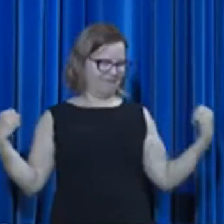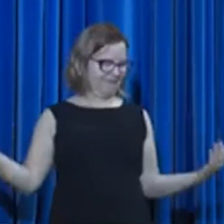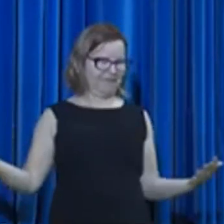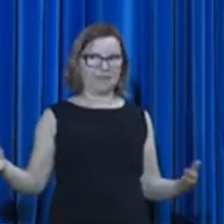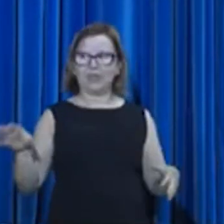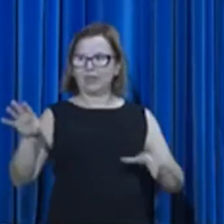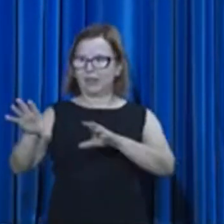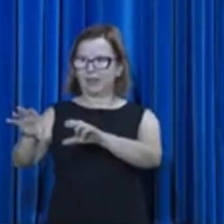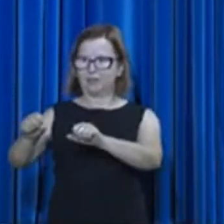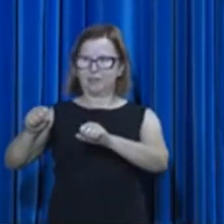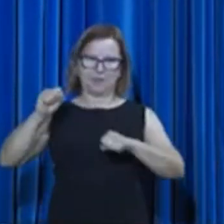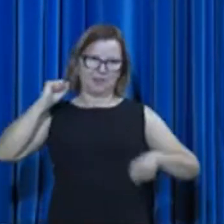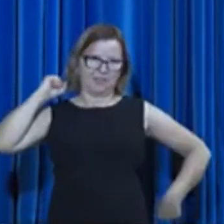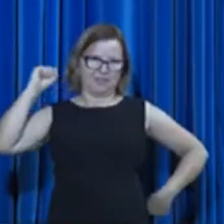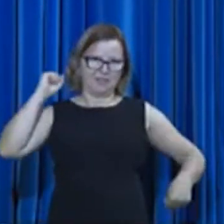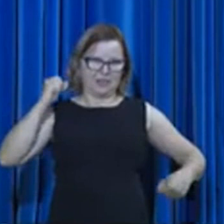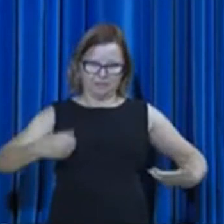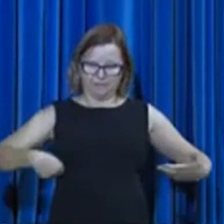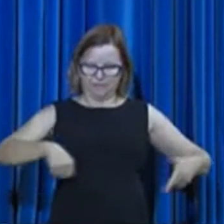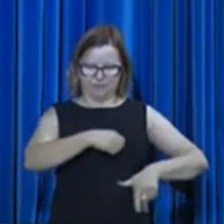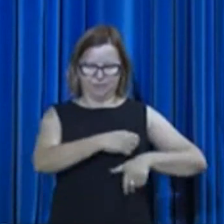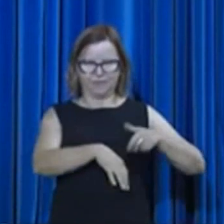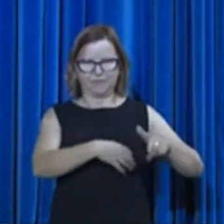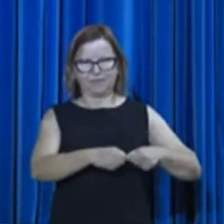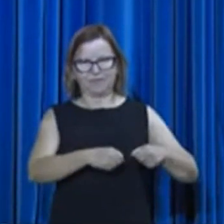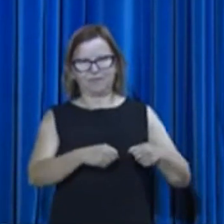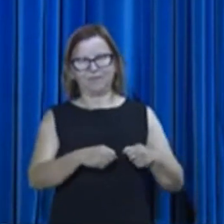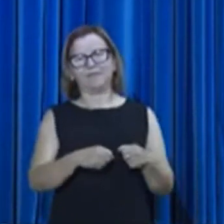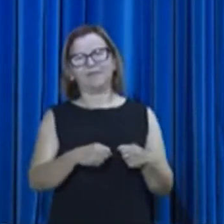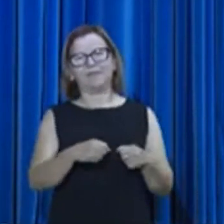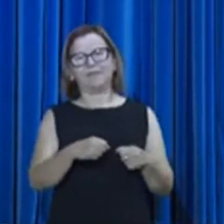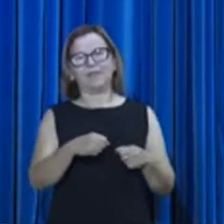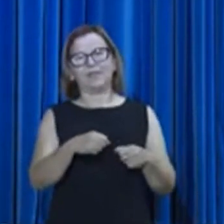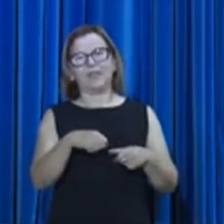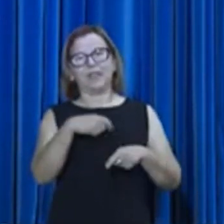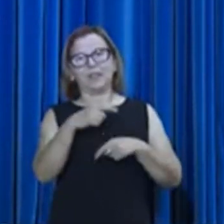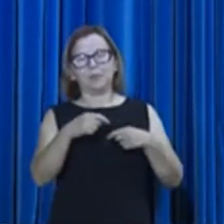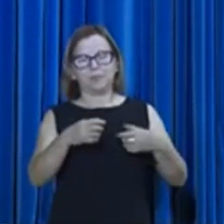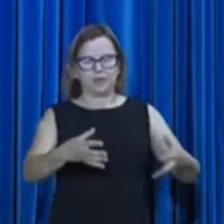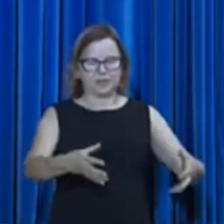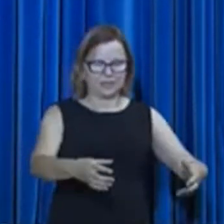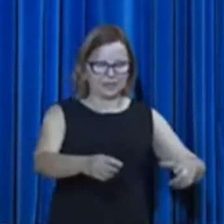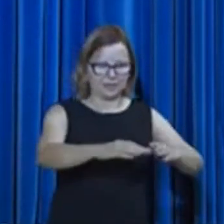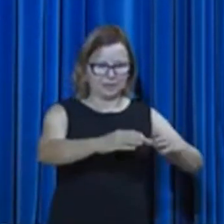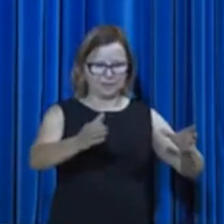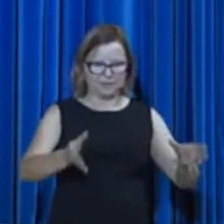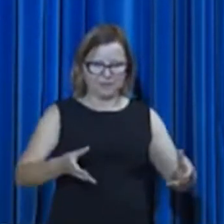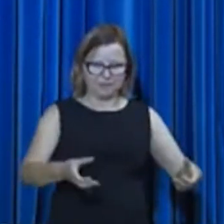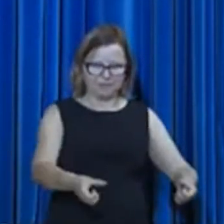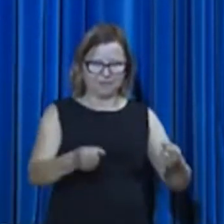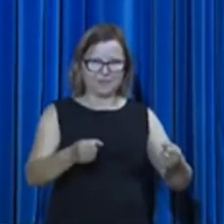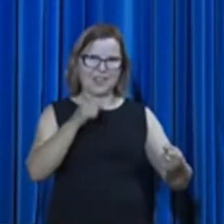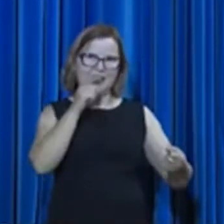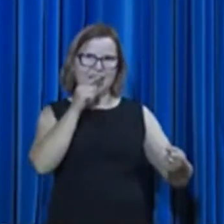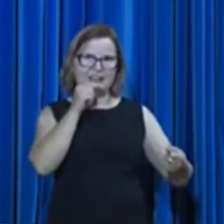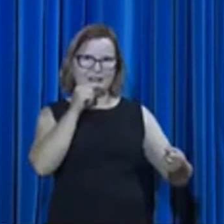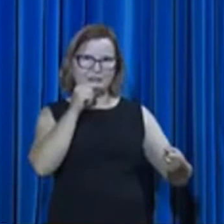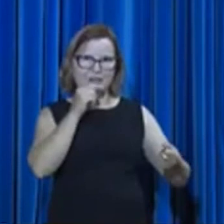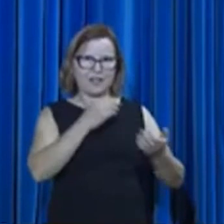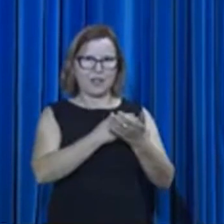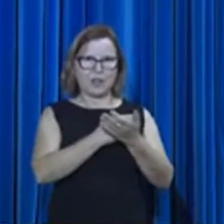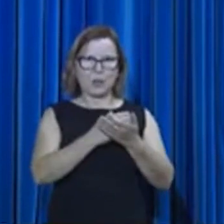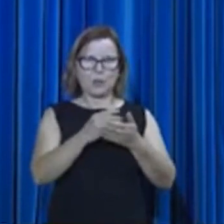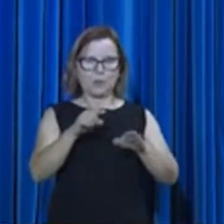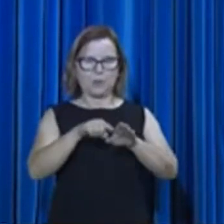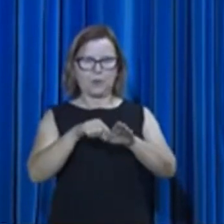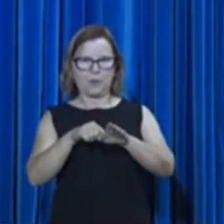toalha, cingiu-se com ela. Depois deitou água na bacia e passou a lavar os pés